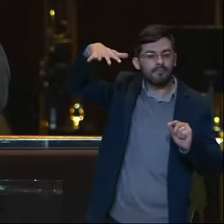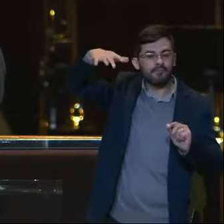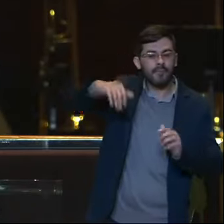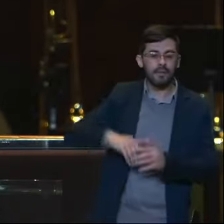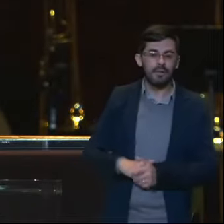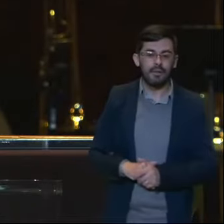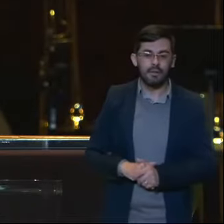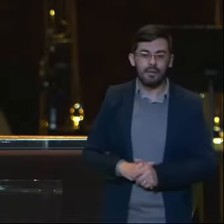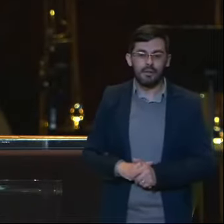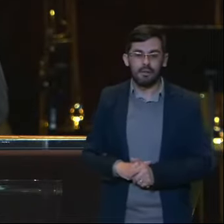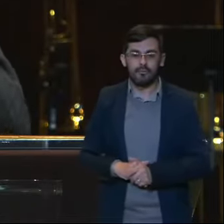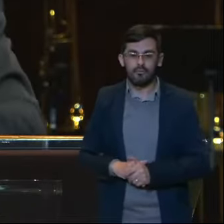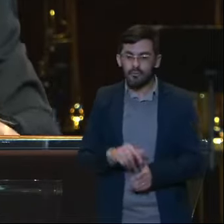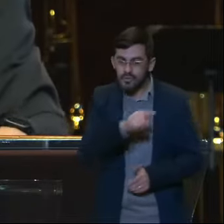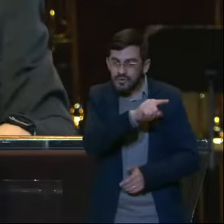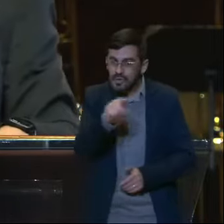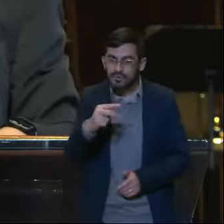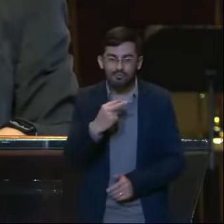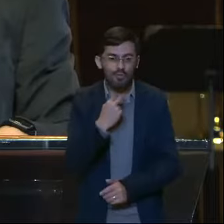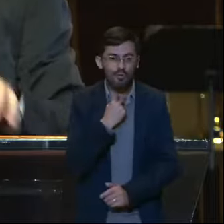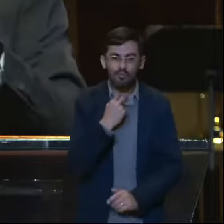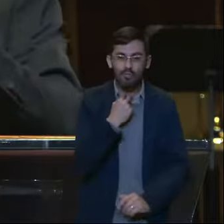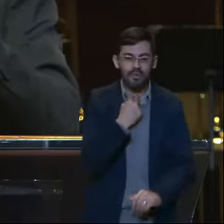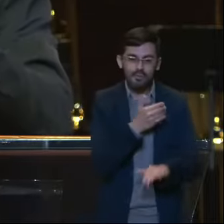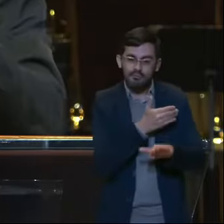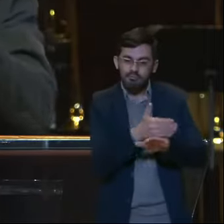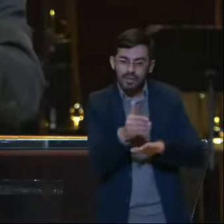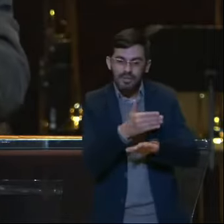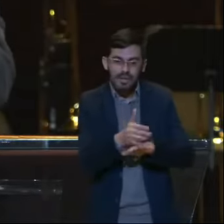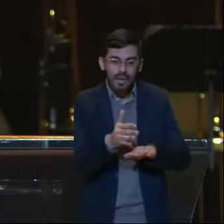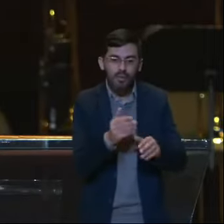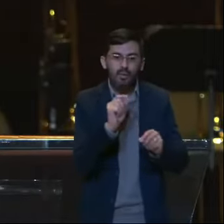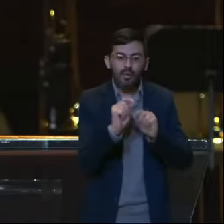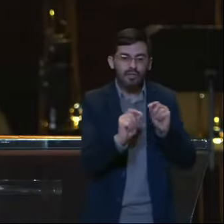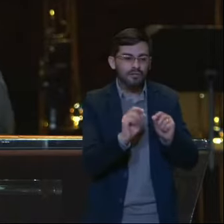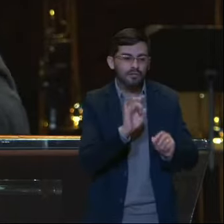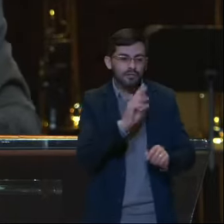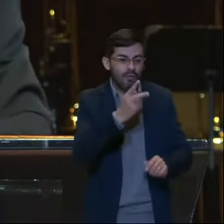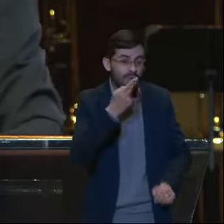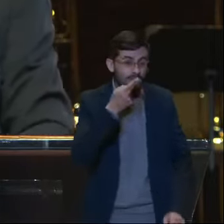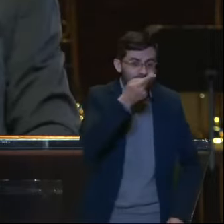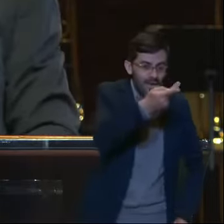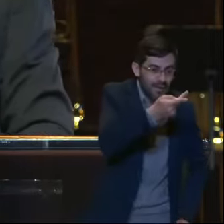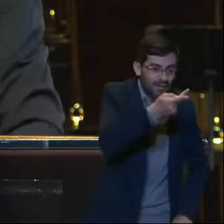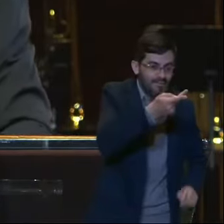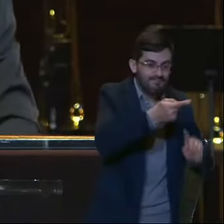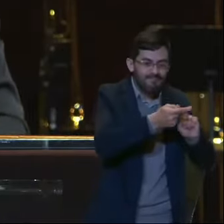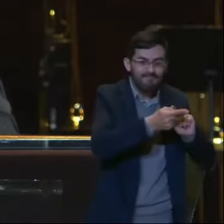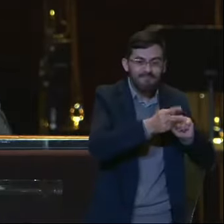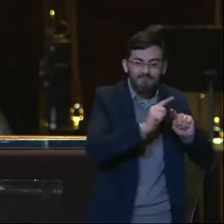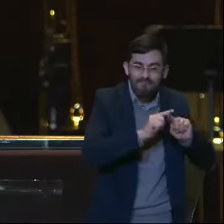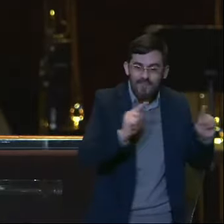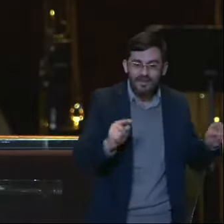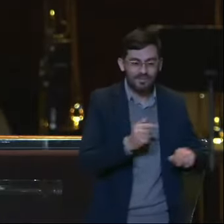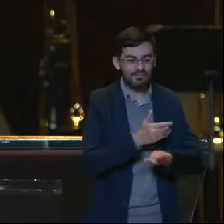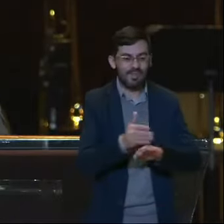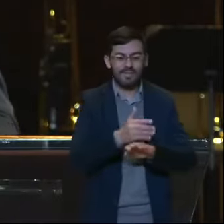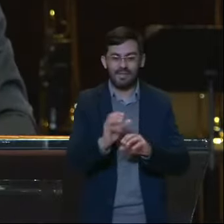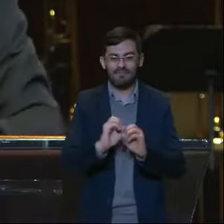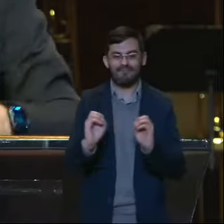haja como os hipócritas. Não haja como os hipócritas. Sabe, meus